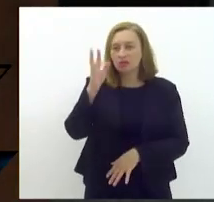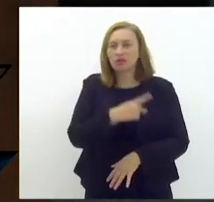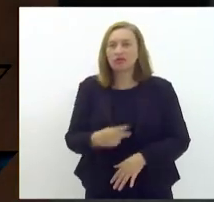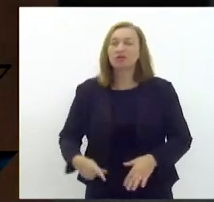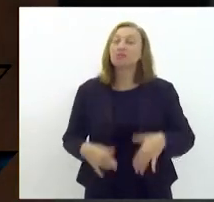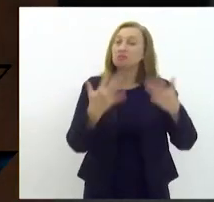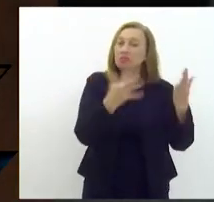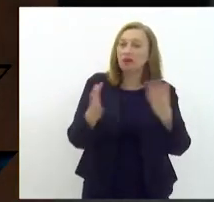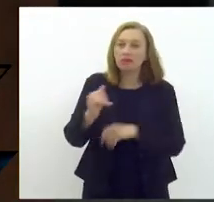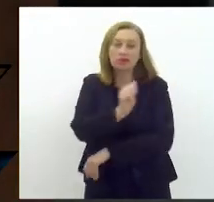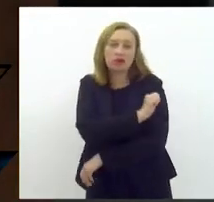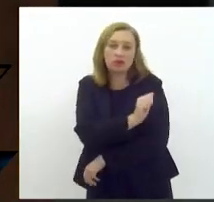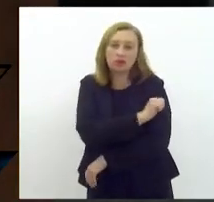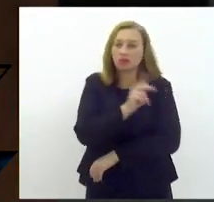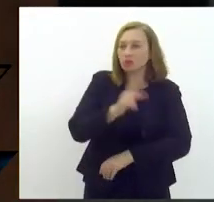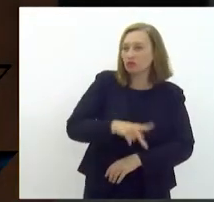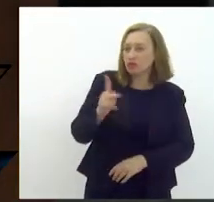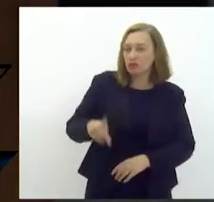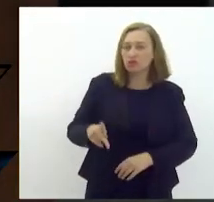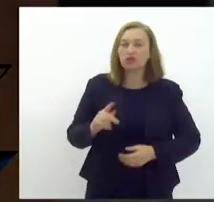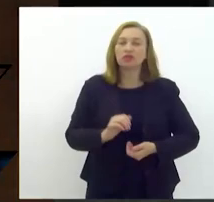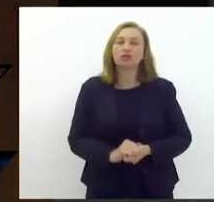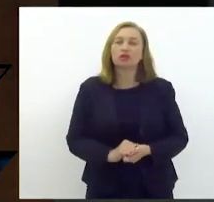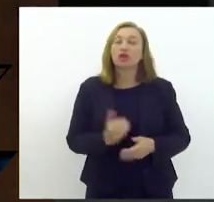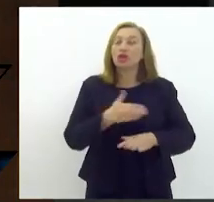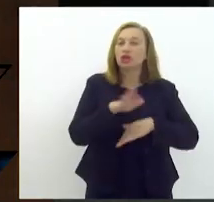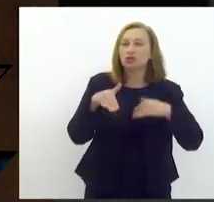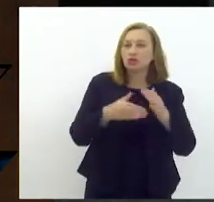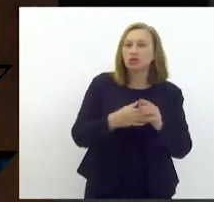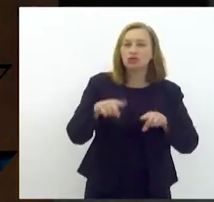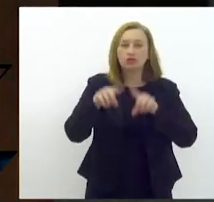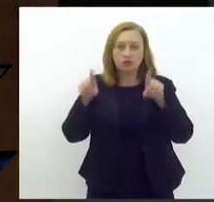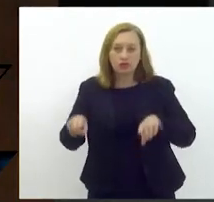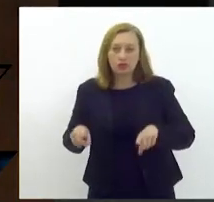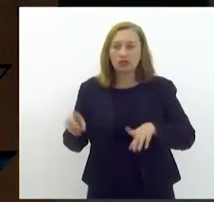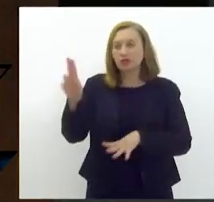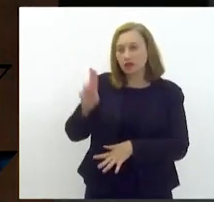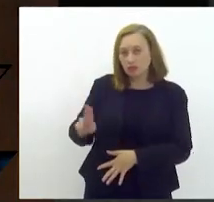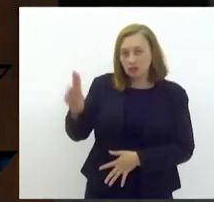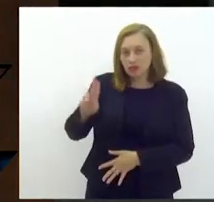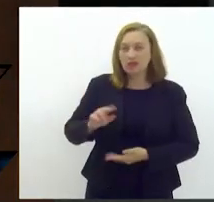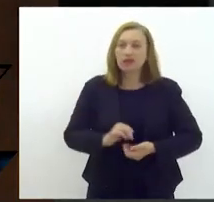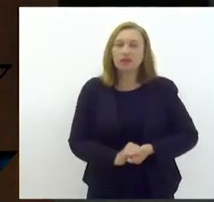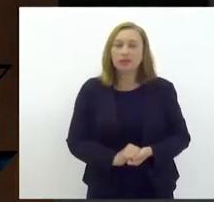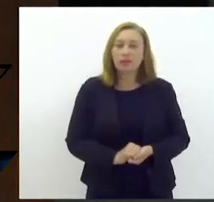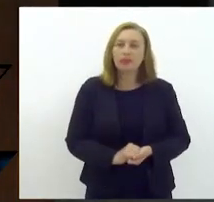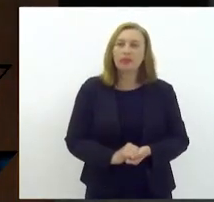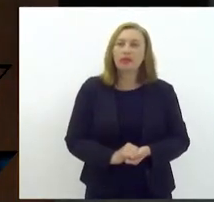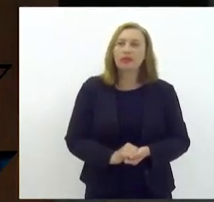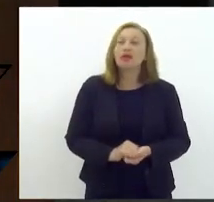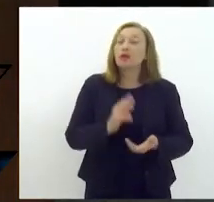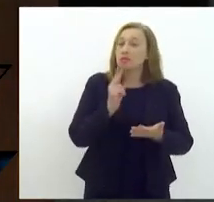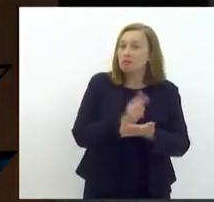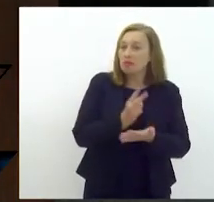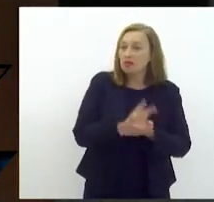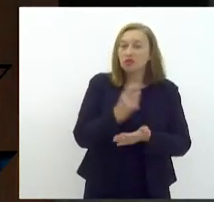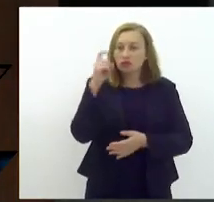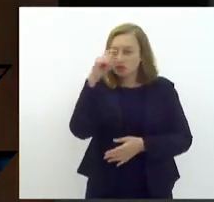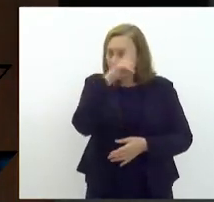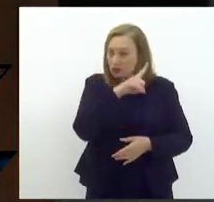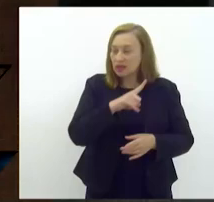saúde Os estudantes professores professoras e todos os funcionários da UEF que apesar dos cortes conduzem